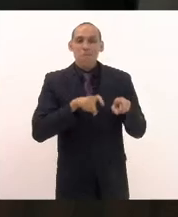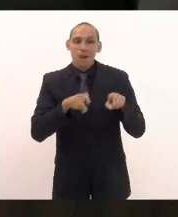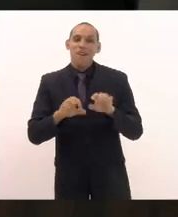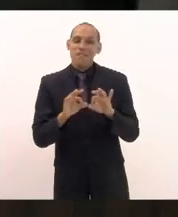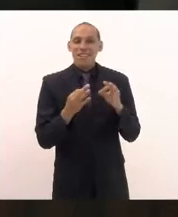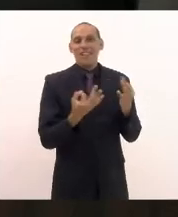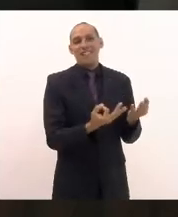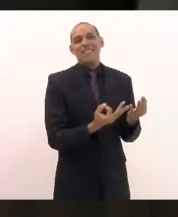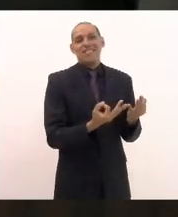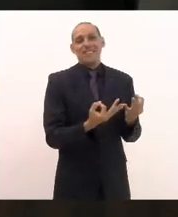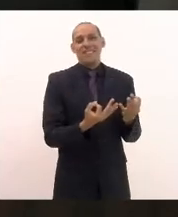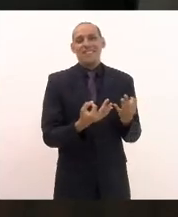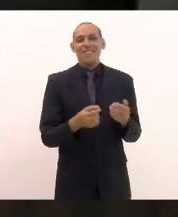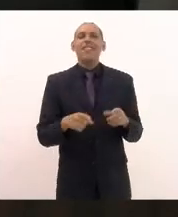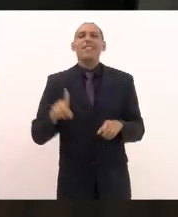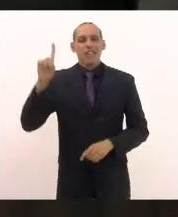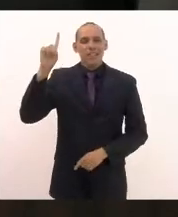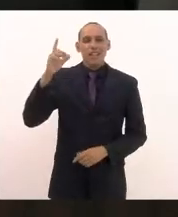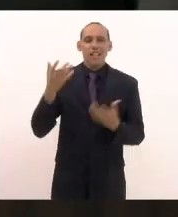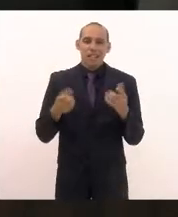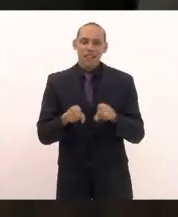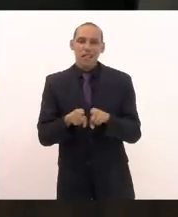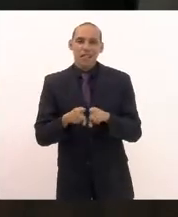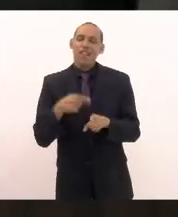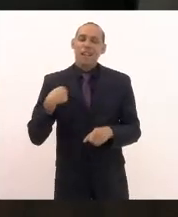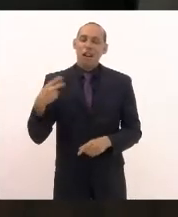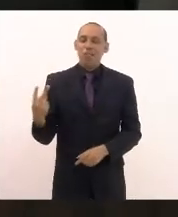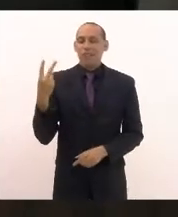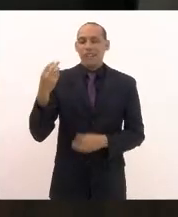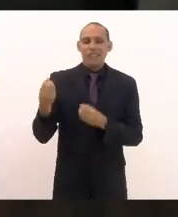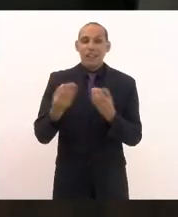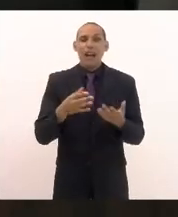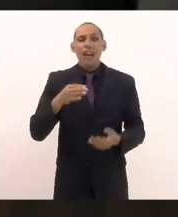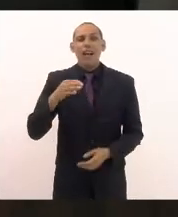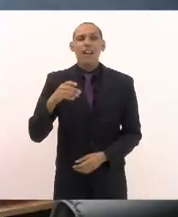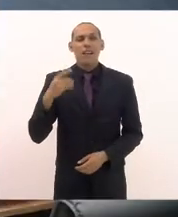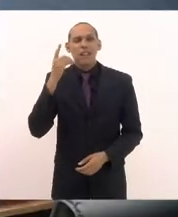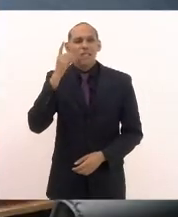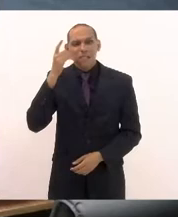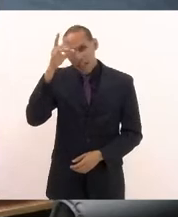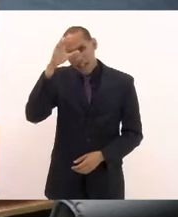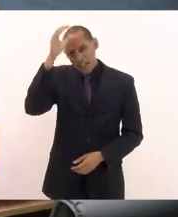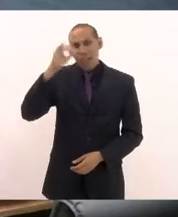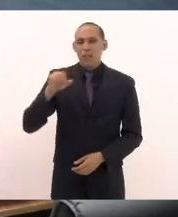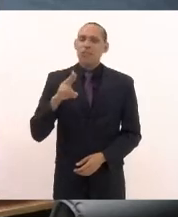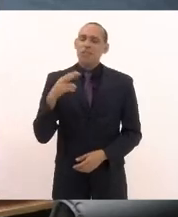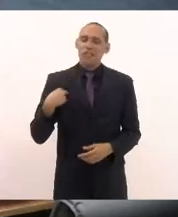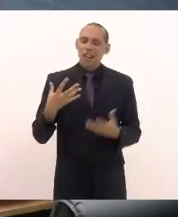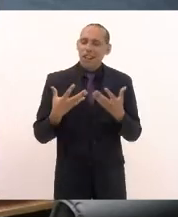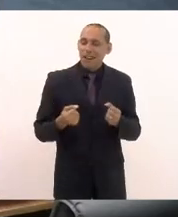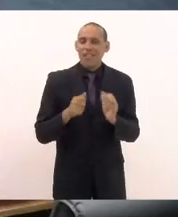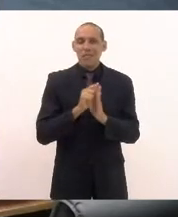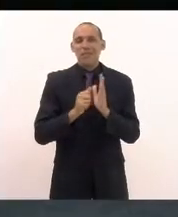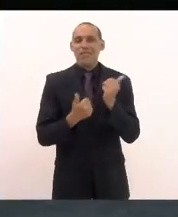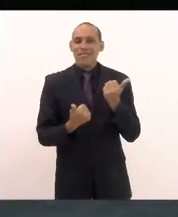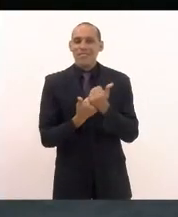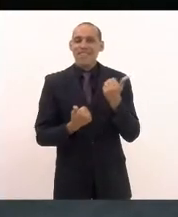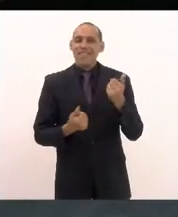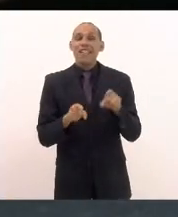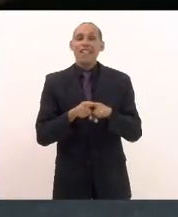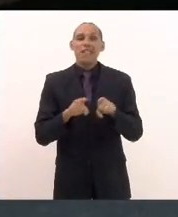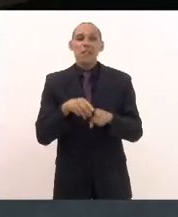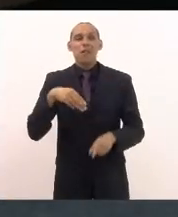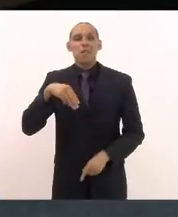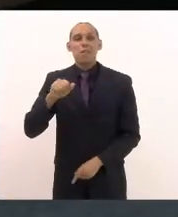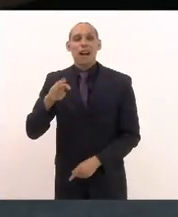familiar, agricultores familiares, e valorizo muito. Deputada Tia Ju, com muito prazer acolho a coautoria de Vossa Excelência, da deputada Marta Rocha e de